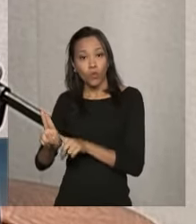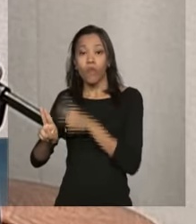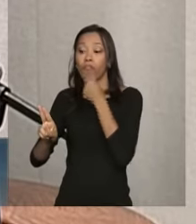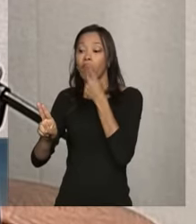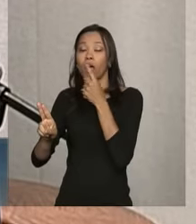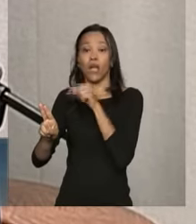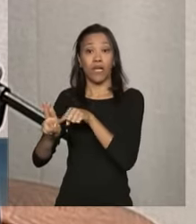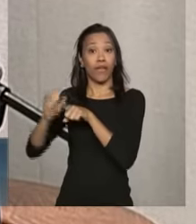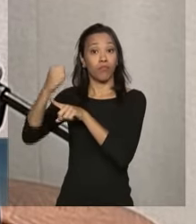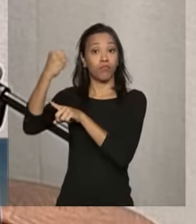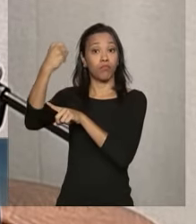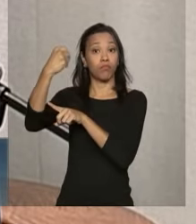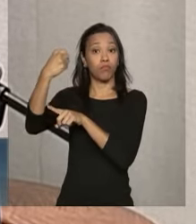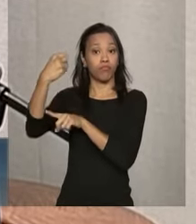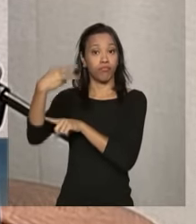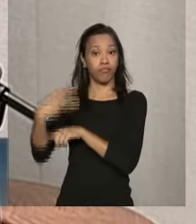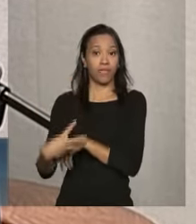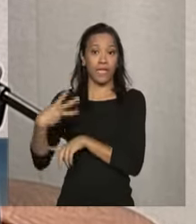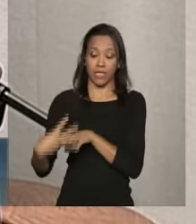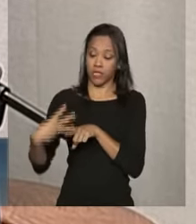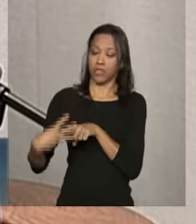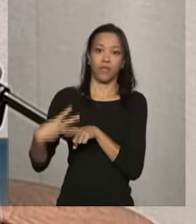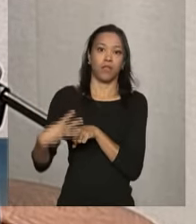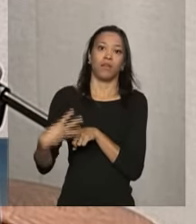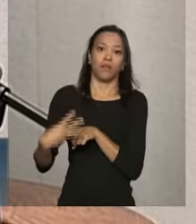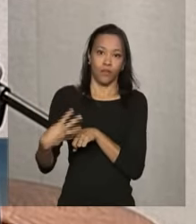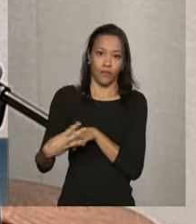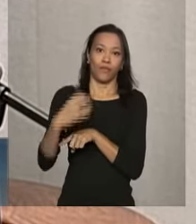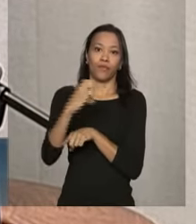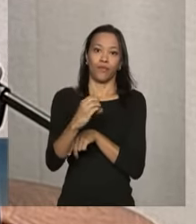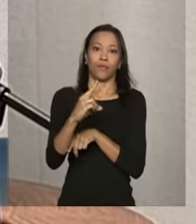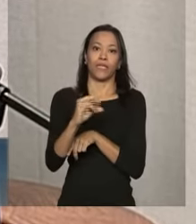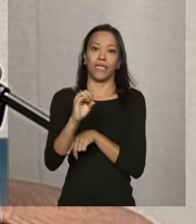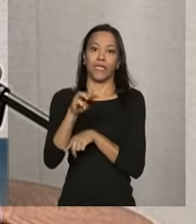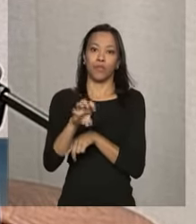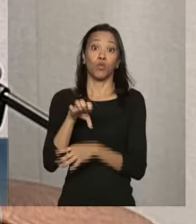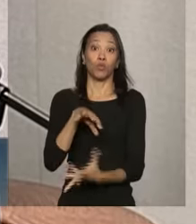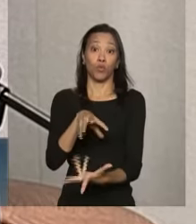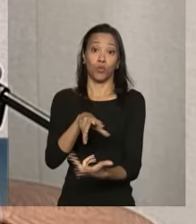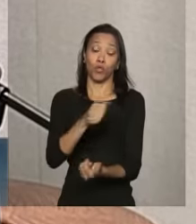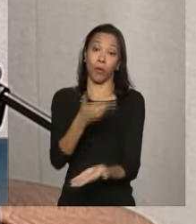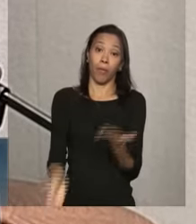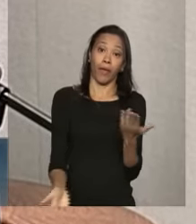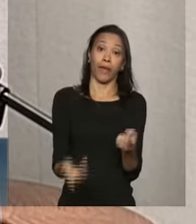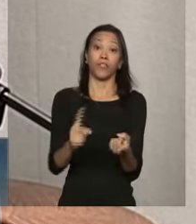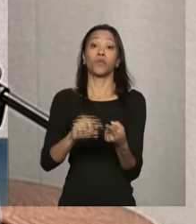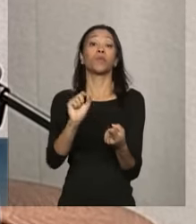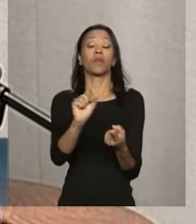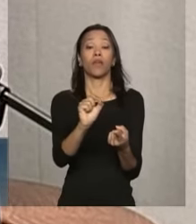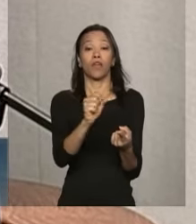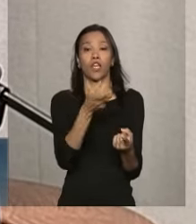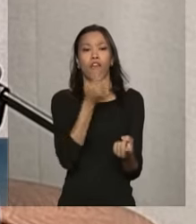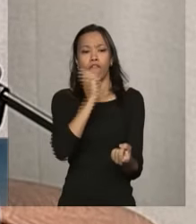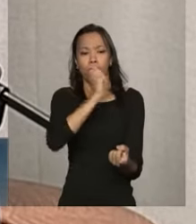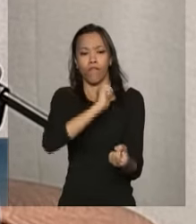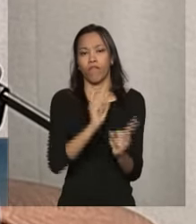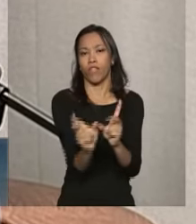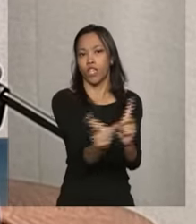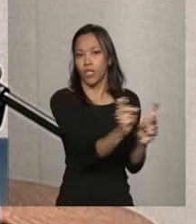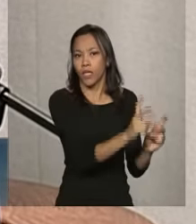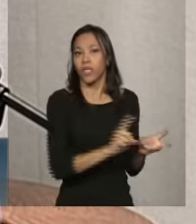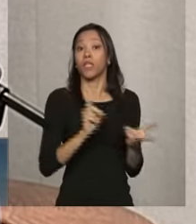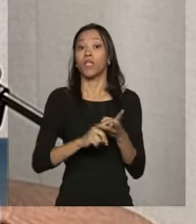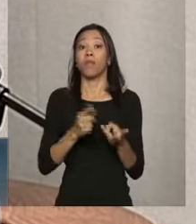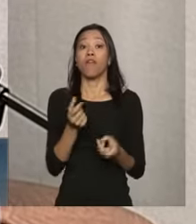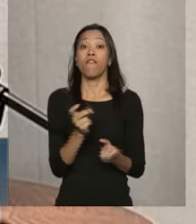o o terceiro mais lucrativo crime cometido no mundo só perdendo por tráfico de drogas e tráfico de